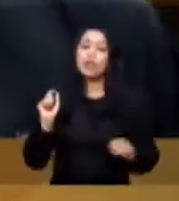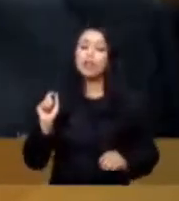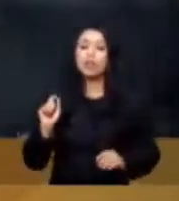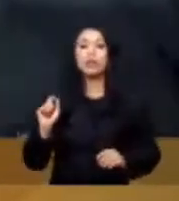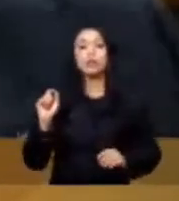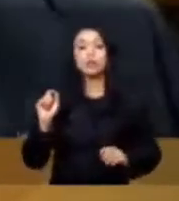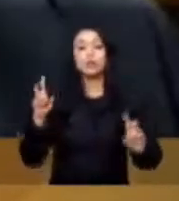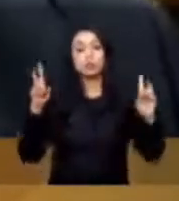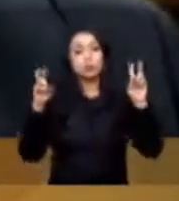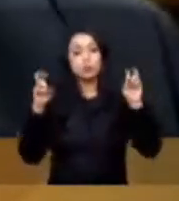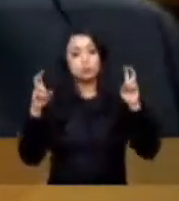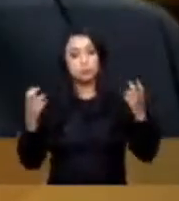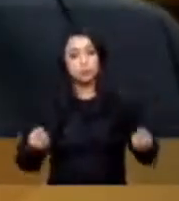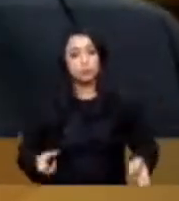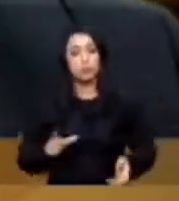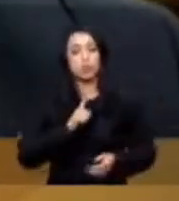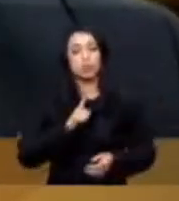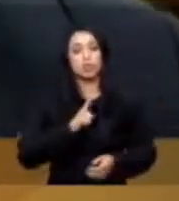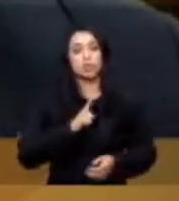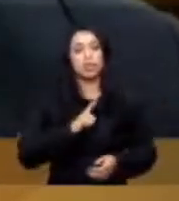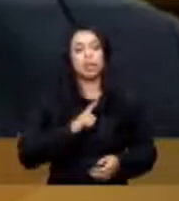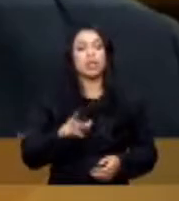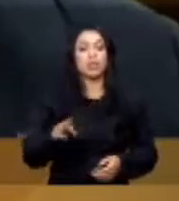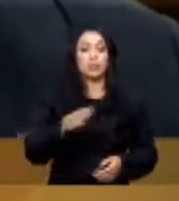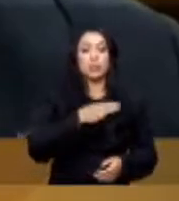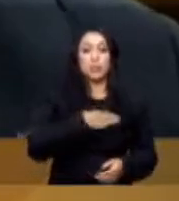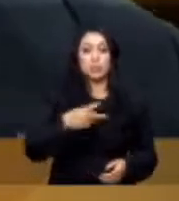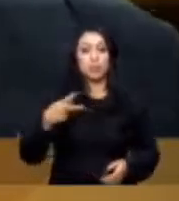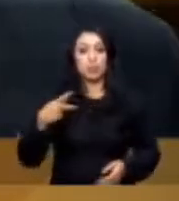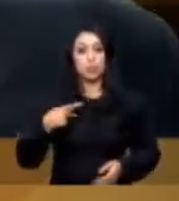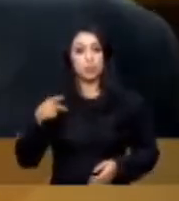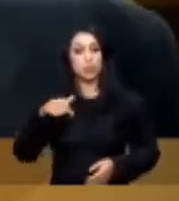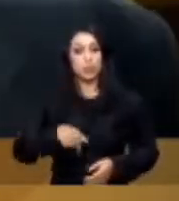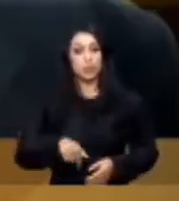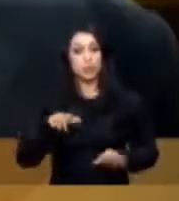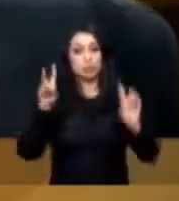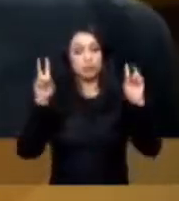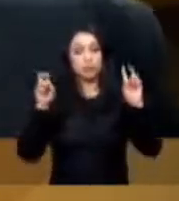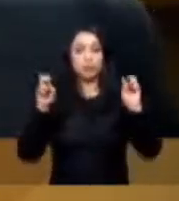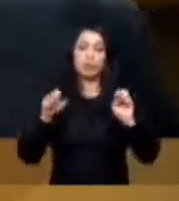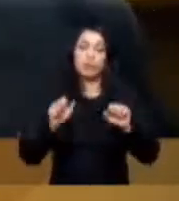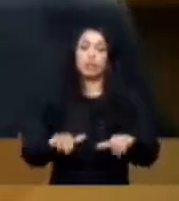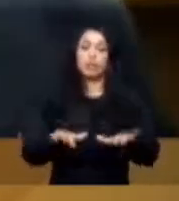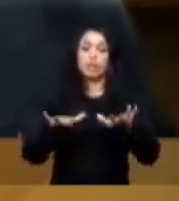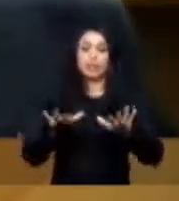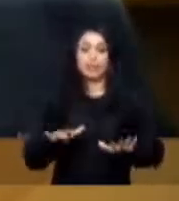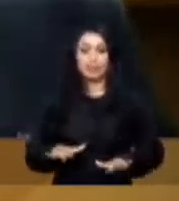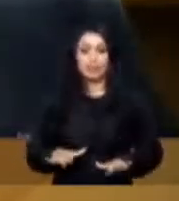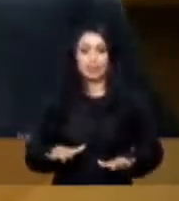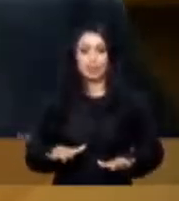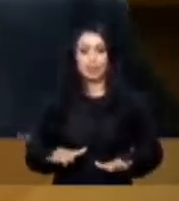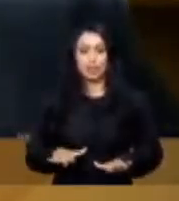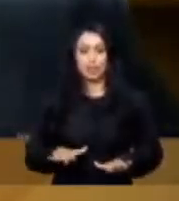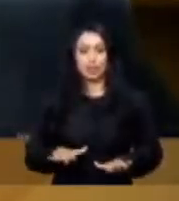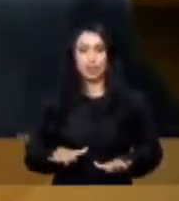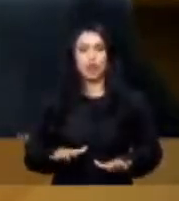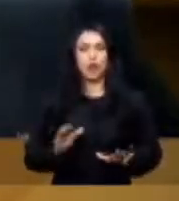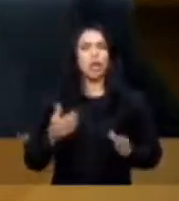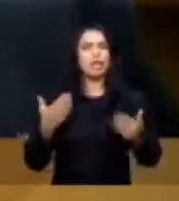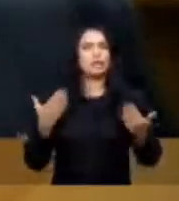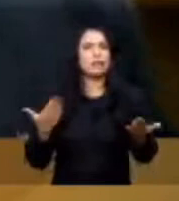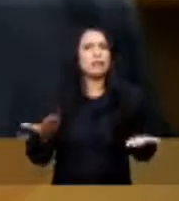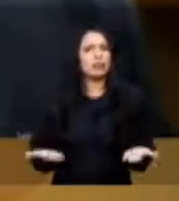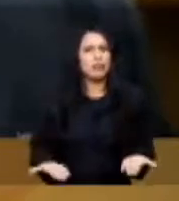o Ministério Público à reflexão nesta Corte. Até que ponto é possível que a União